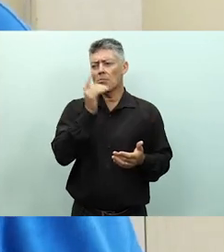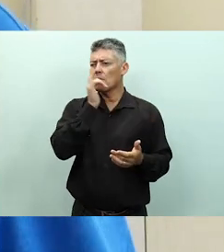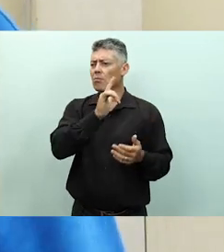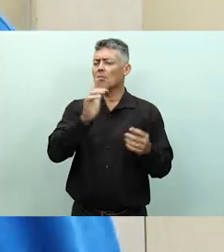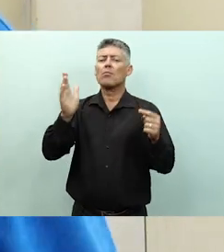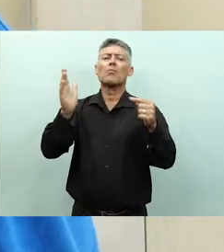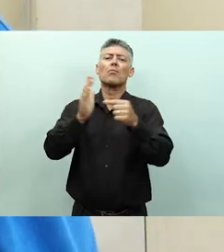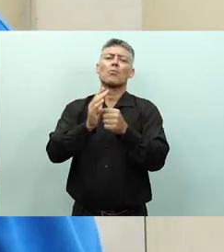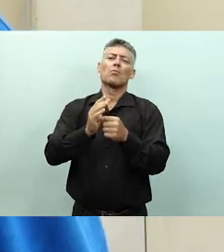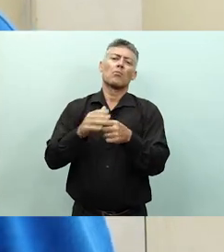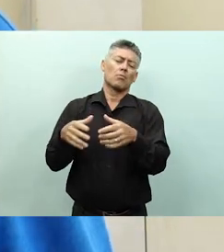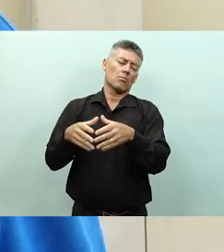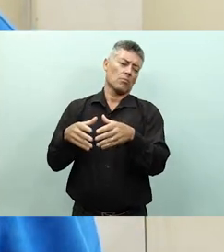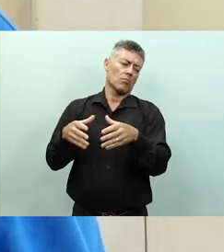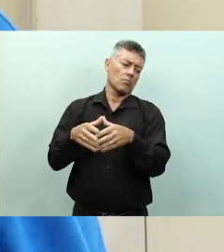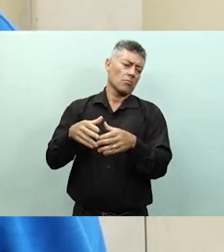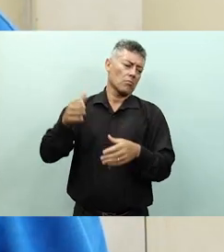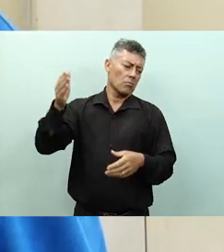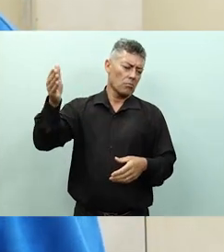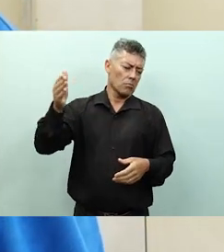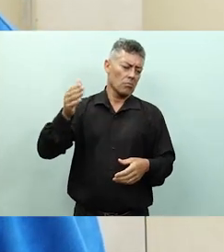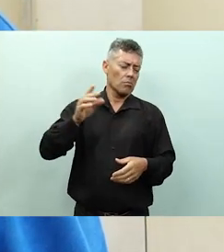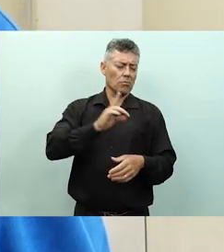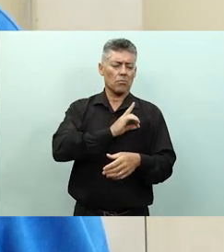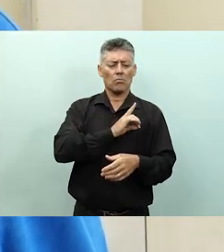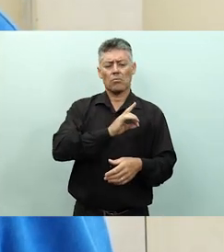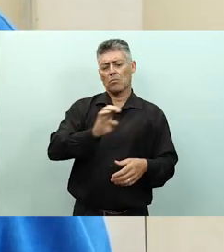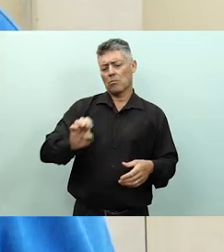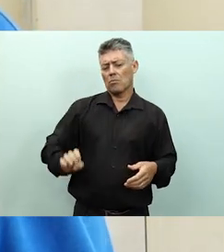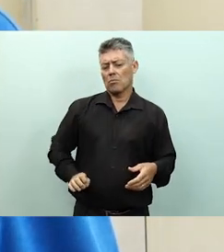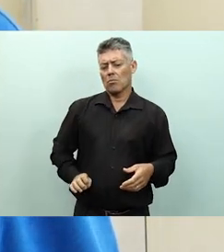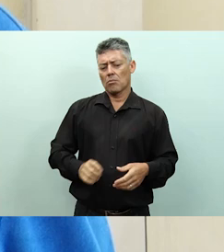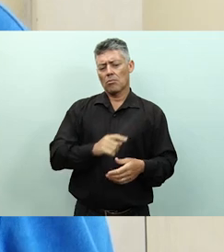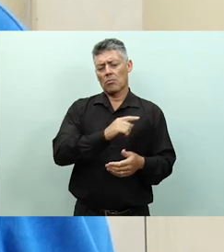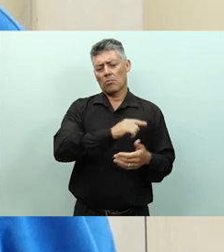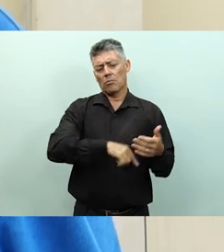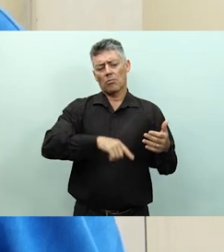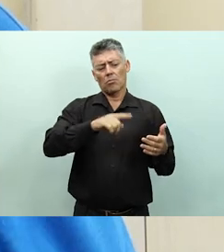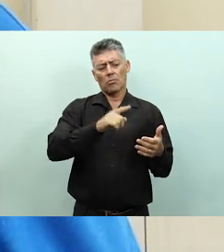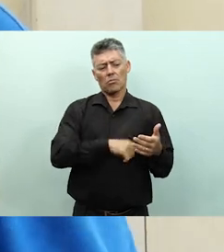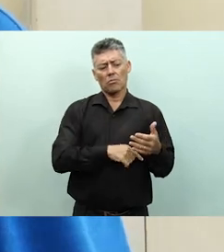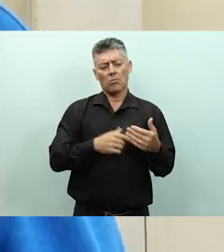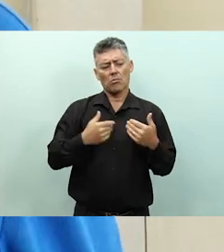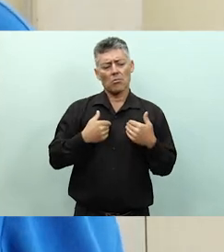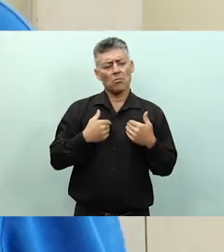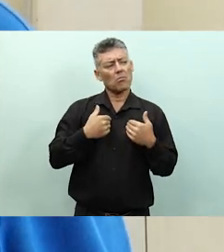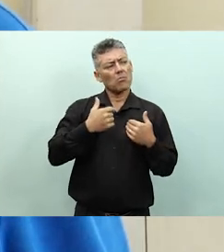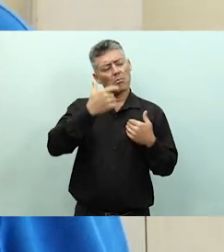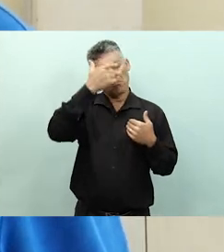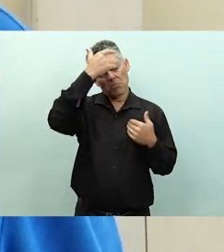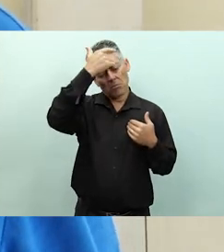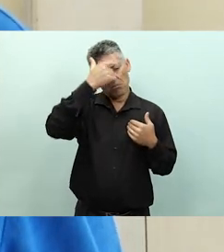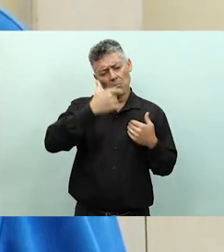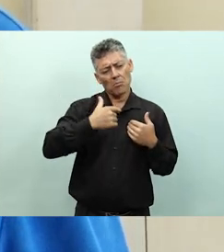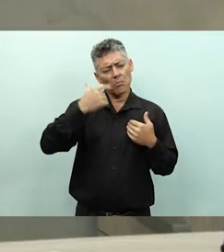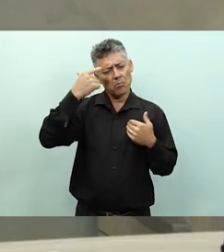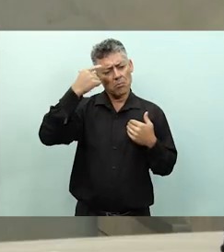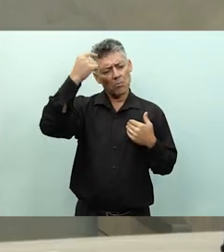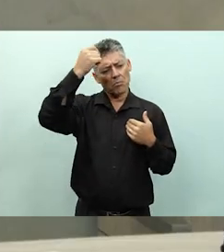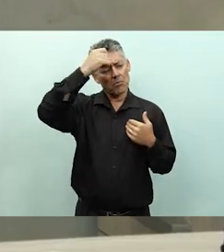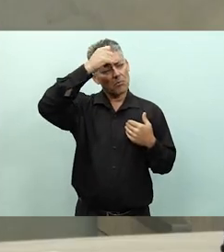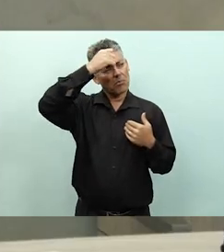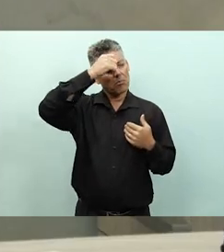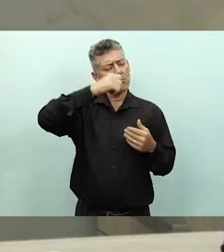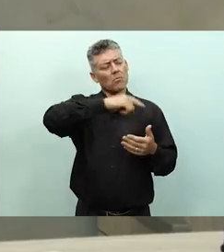de ser candidato pelo partido, né, a deputada estadual, e ela renuncia, vislumbrando a possibilidade de ser governador.